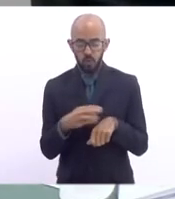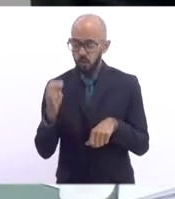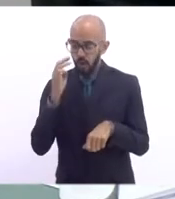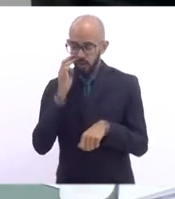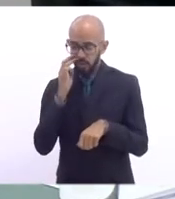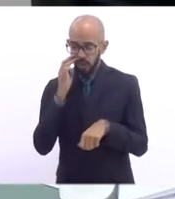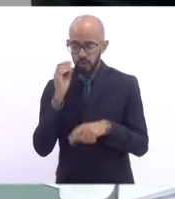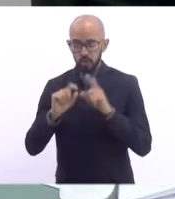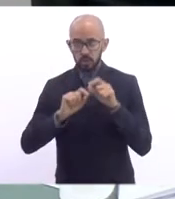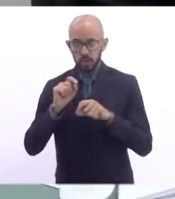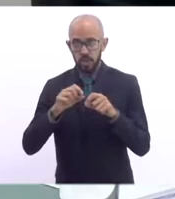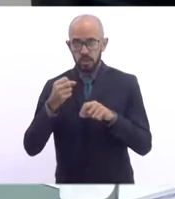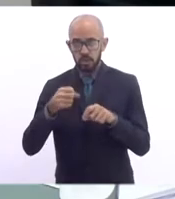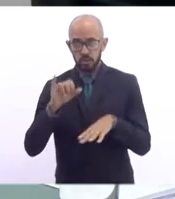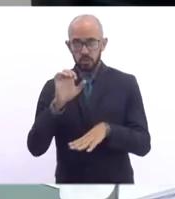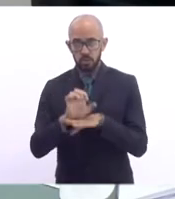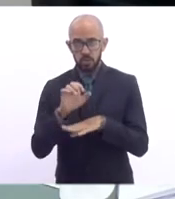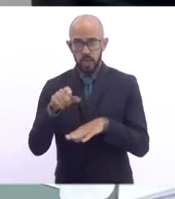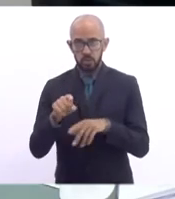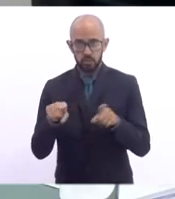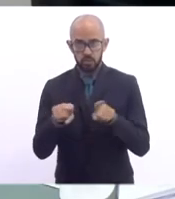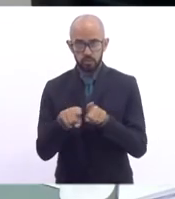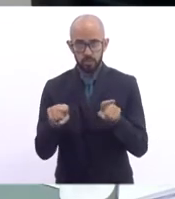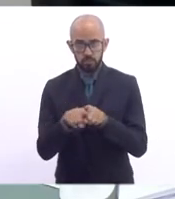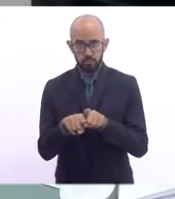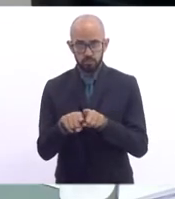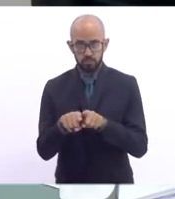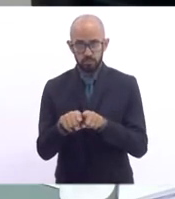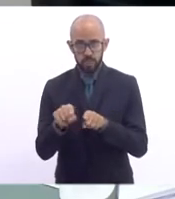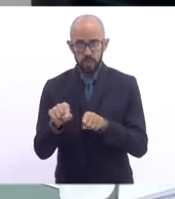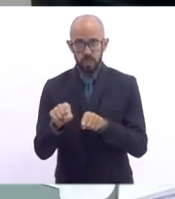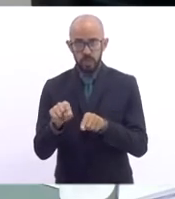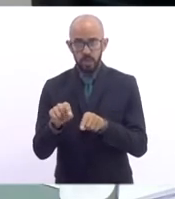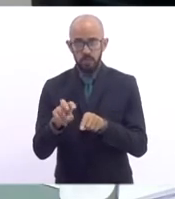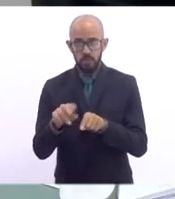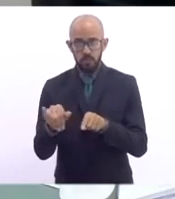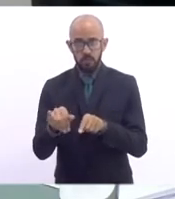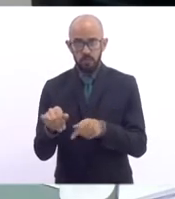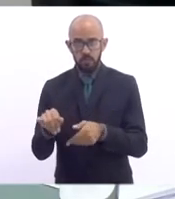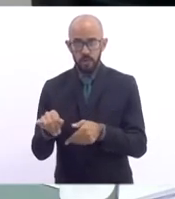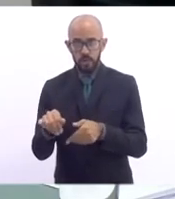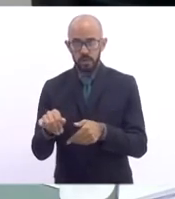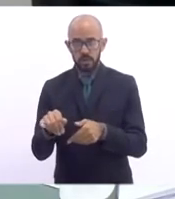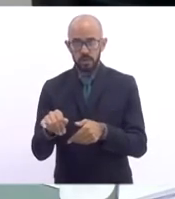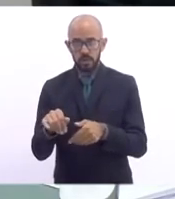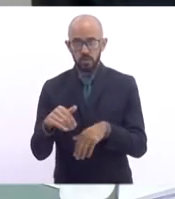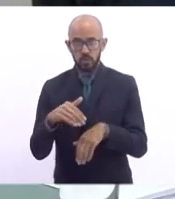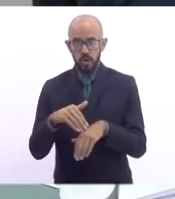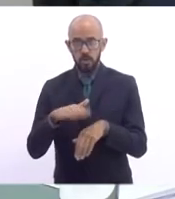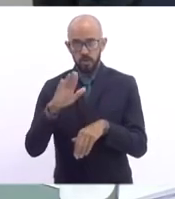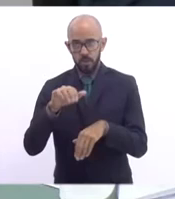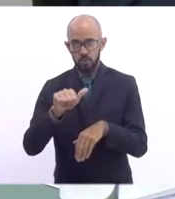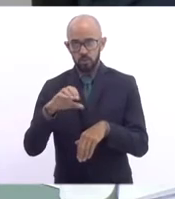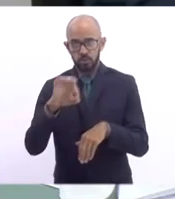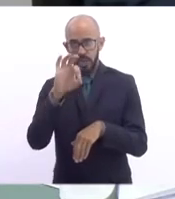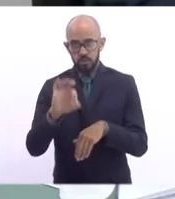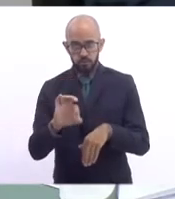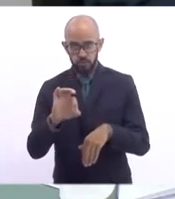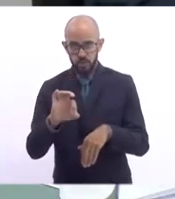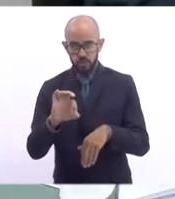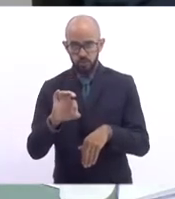seu estado a Rigor vai Rigor dessa receita toda da União fica na ordem de 10 porcento